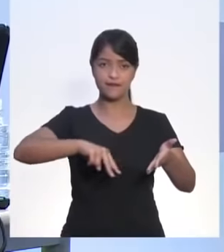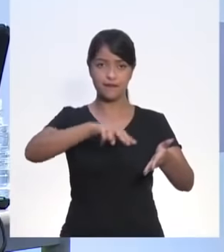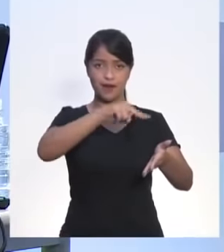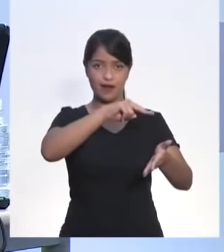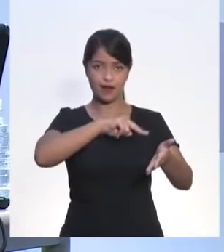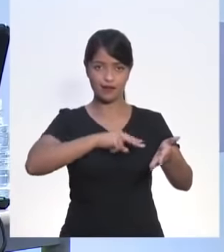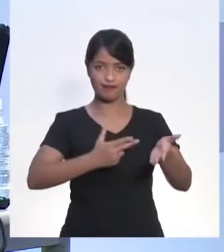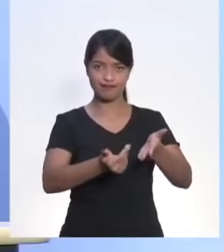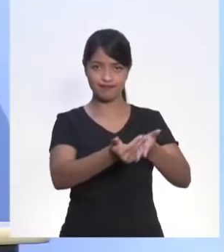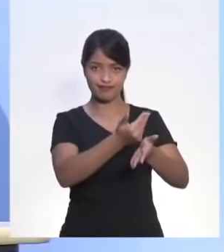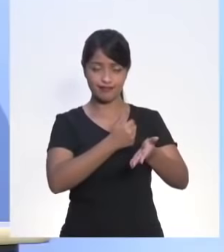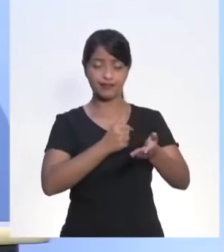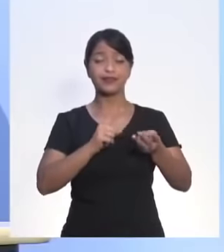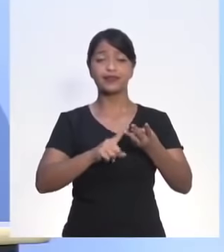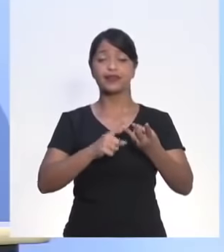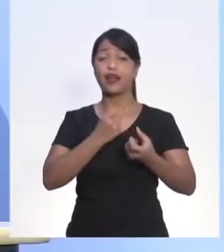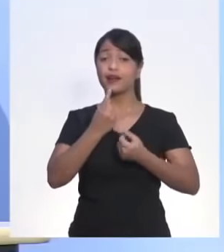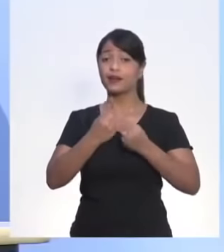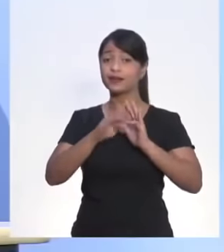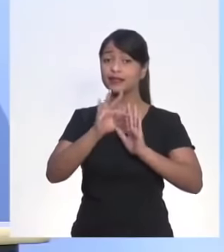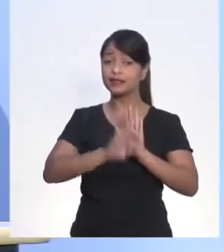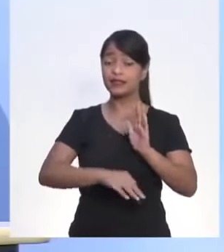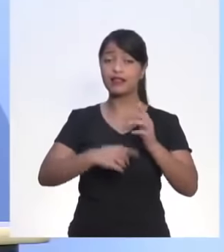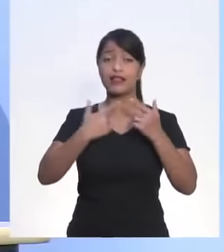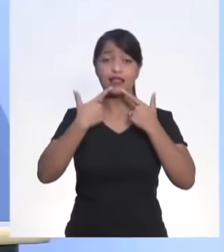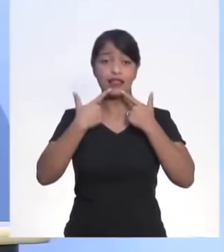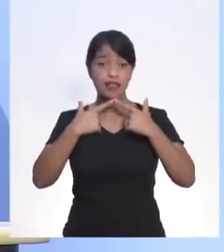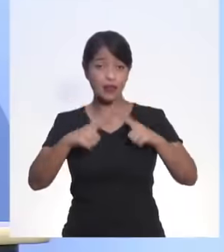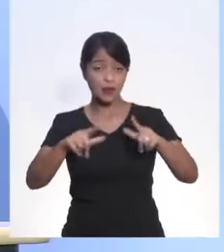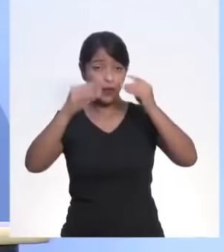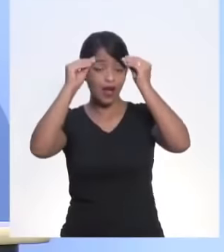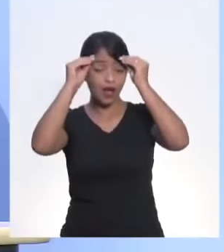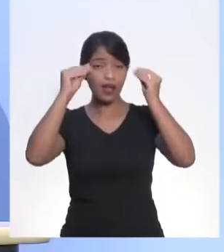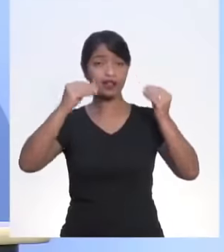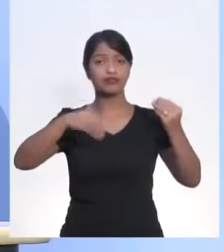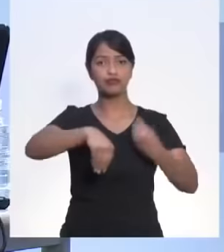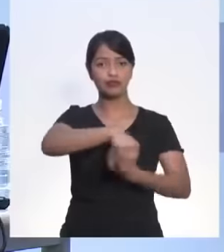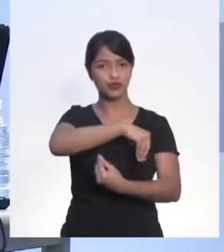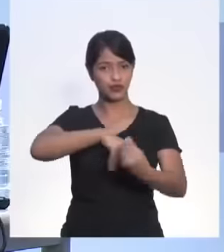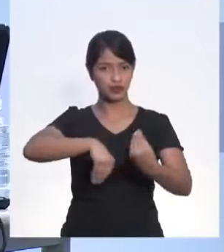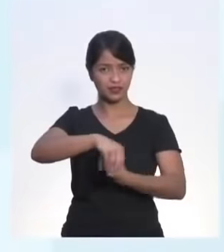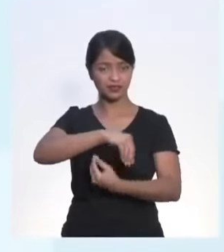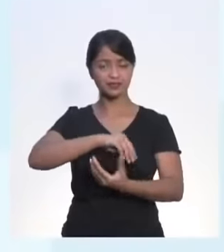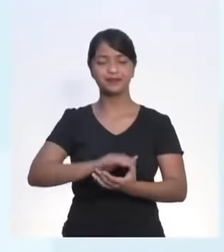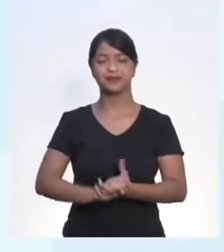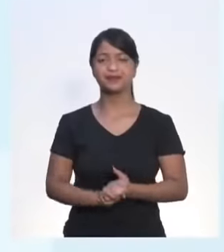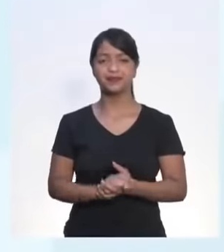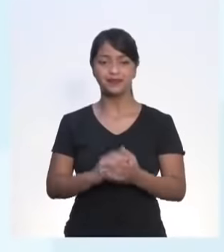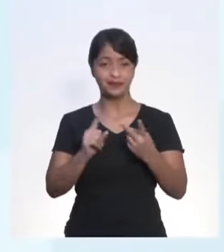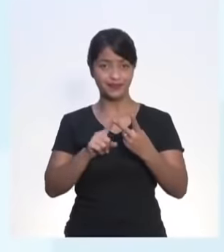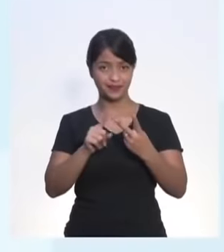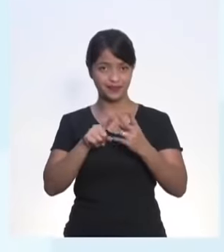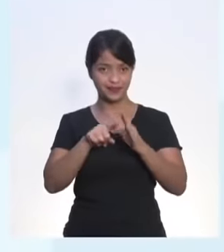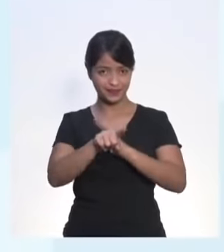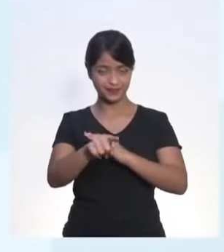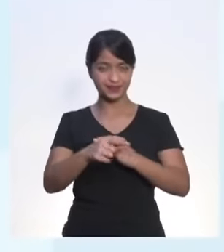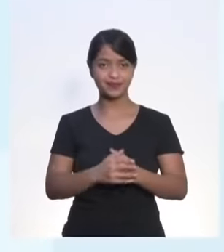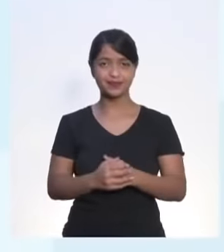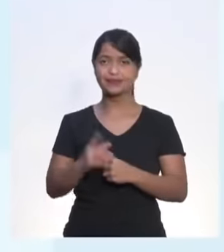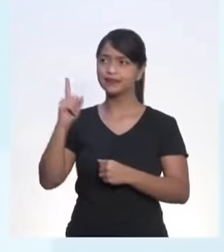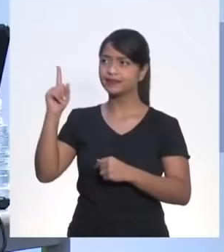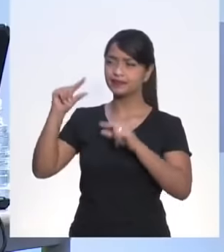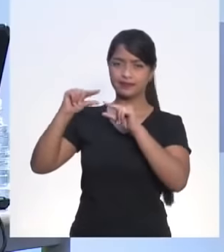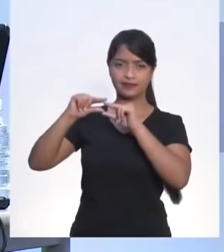começou? Ótimo, mas aí eles estão mostrando que lembram, né? Agora, a 2. Em que situações podemos encontrar esta